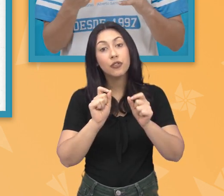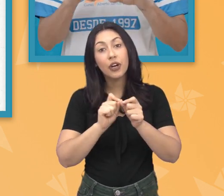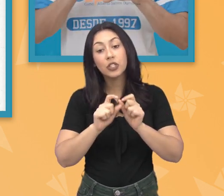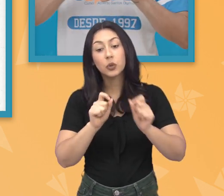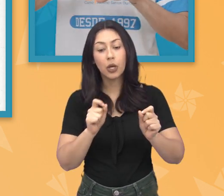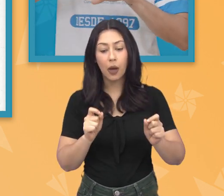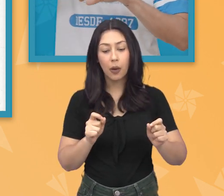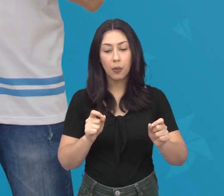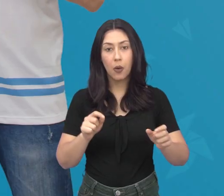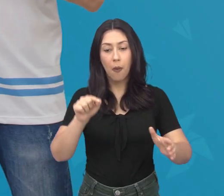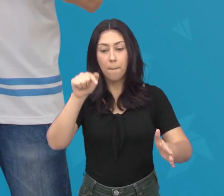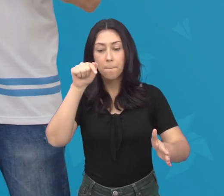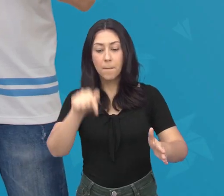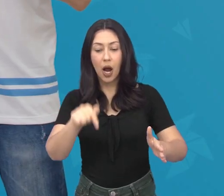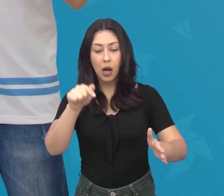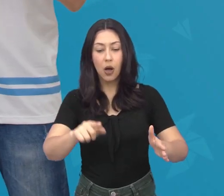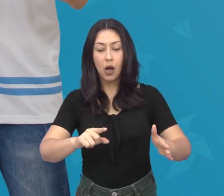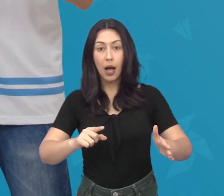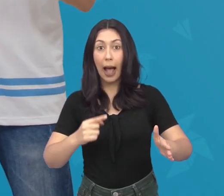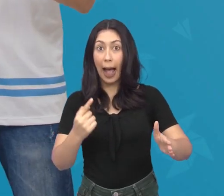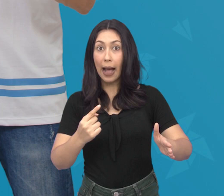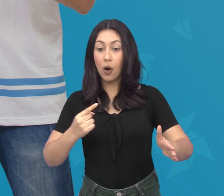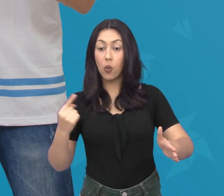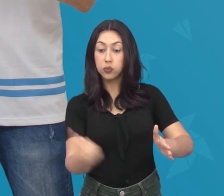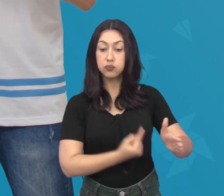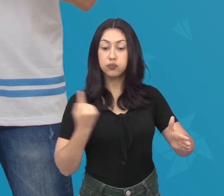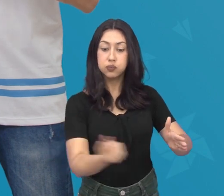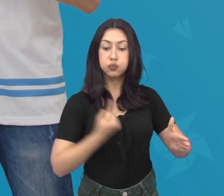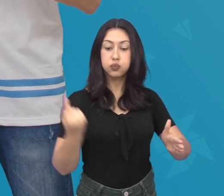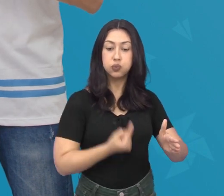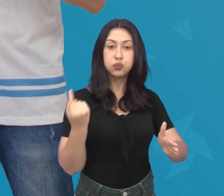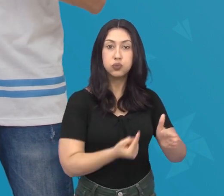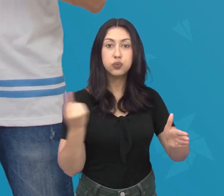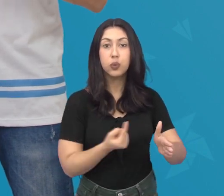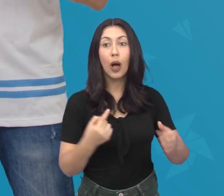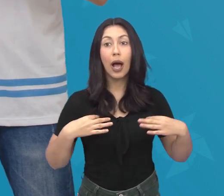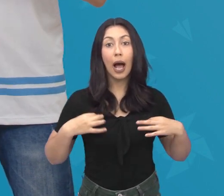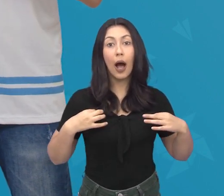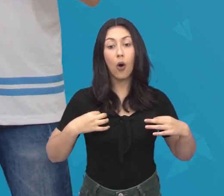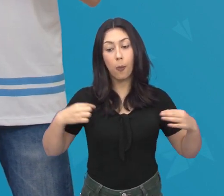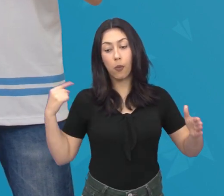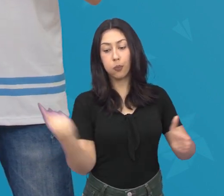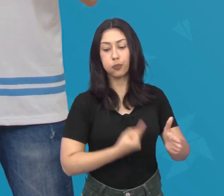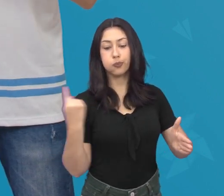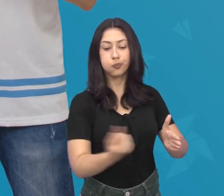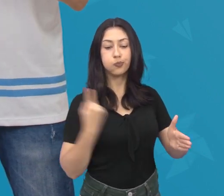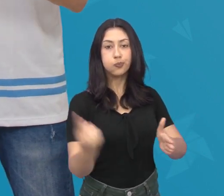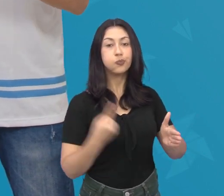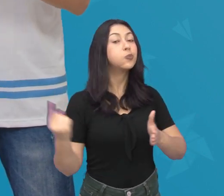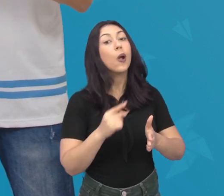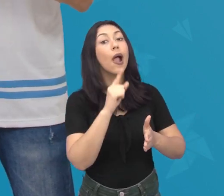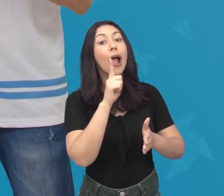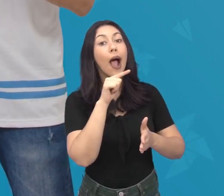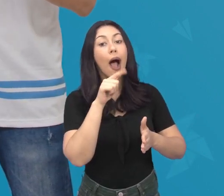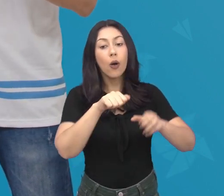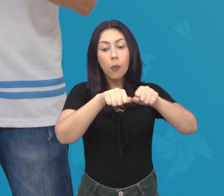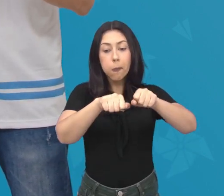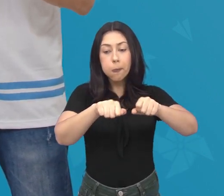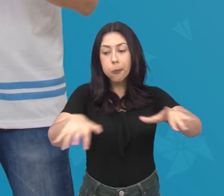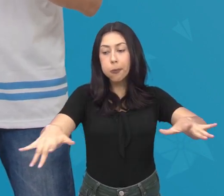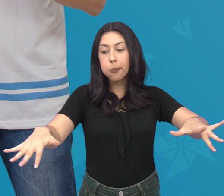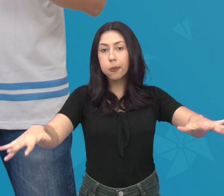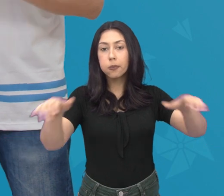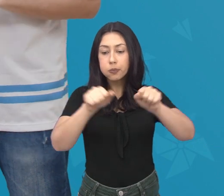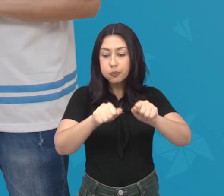alta velocidade, na qual a roupa vai ficar ali presa, mas a água que está ali envolvida nela, junto com ela, essa água vai